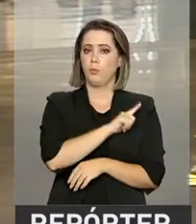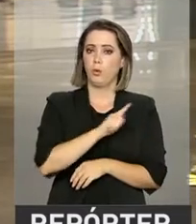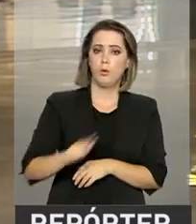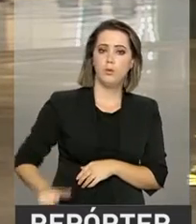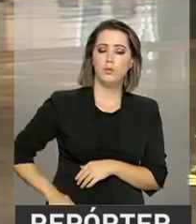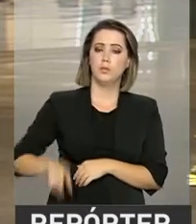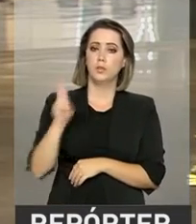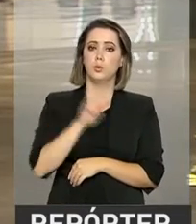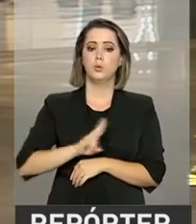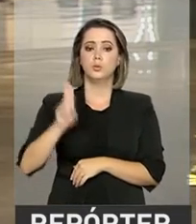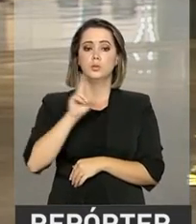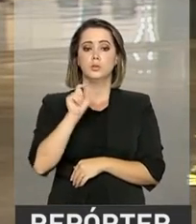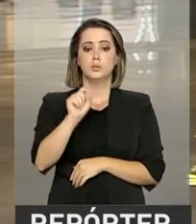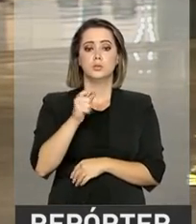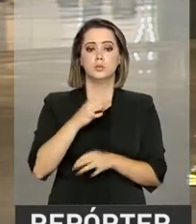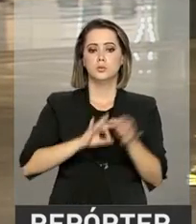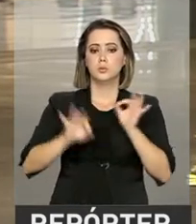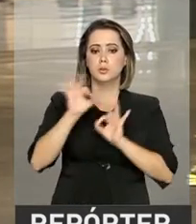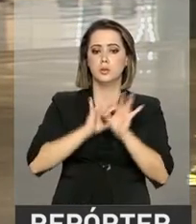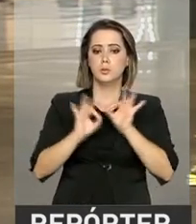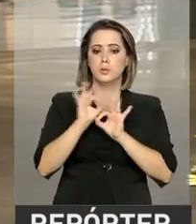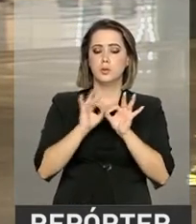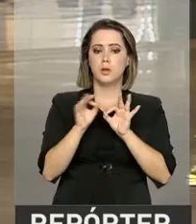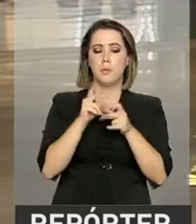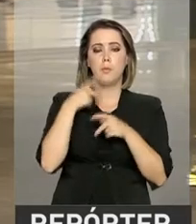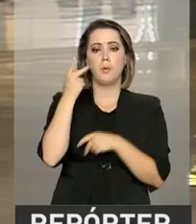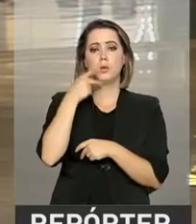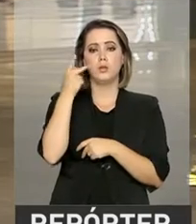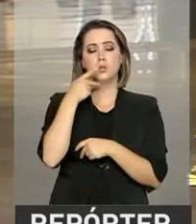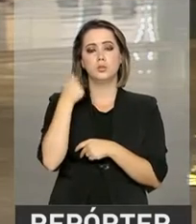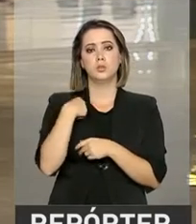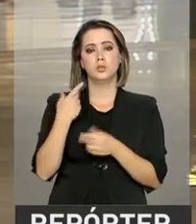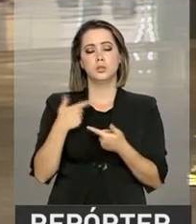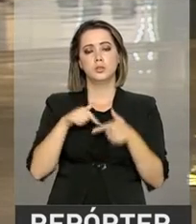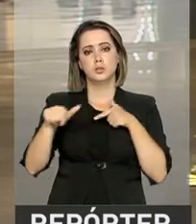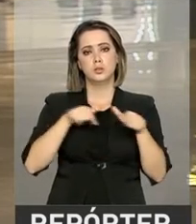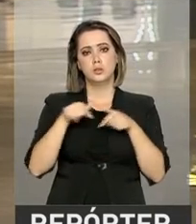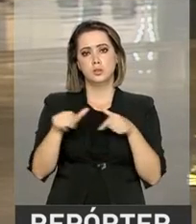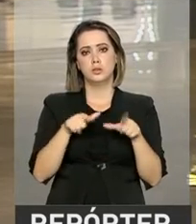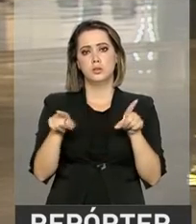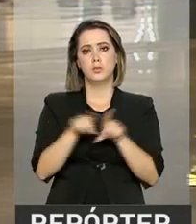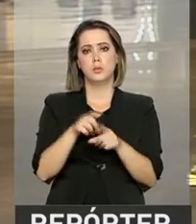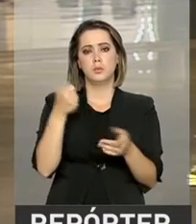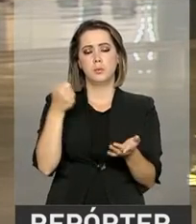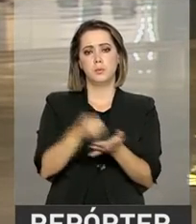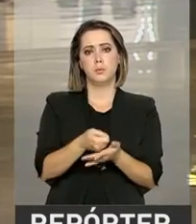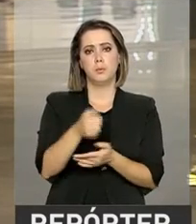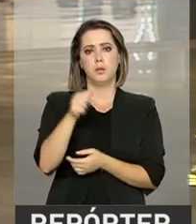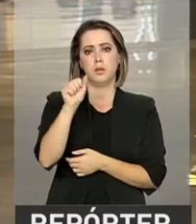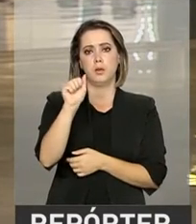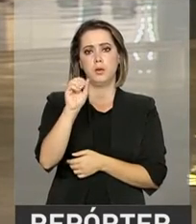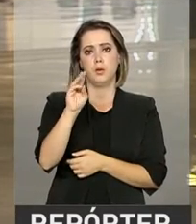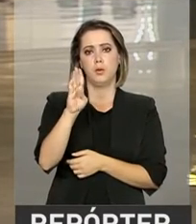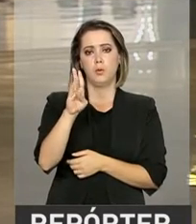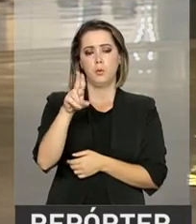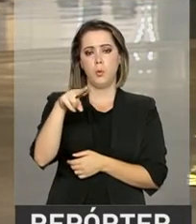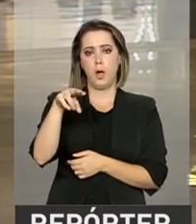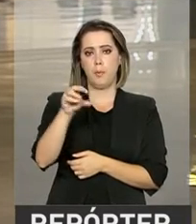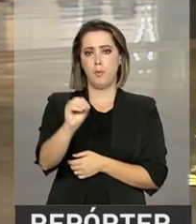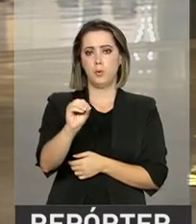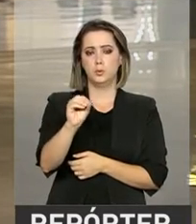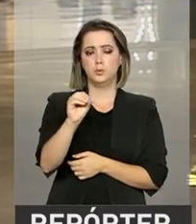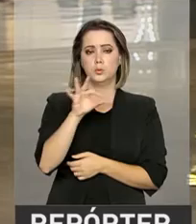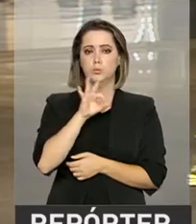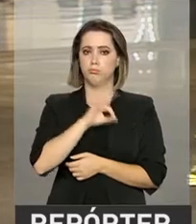os dados da RAIS para elaborar políticas públicas de emprego e também para pagar o abono salarial dos